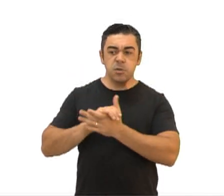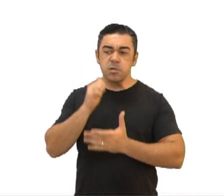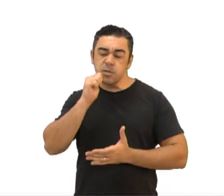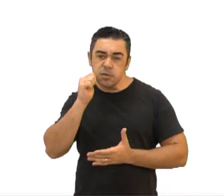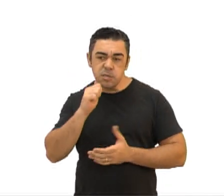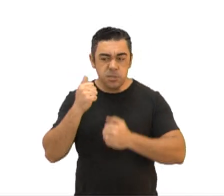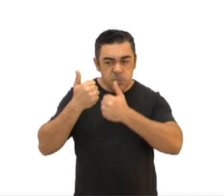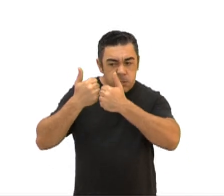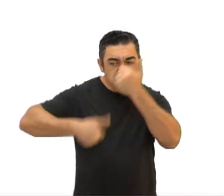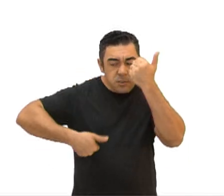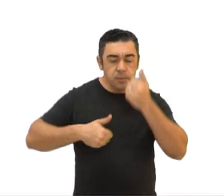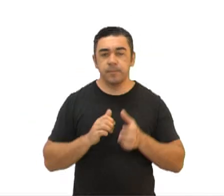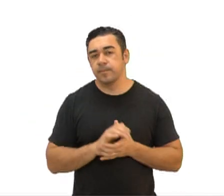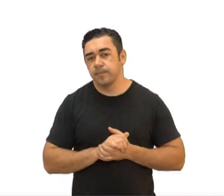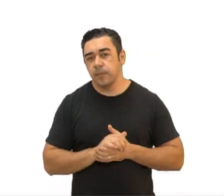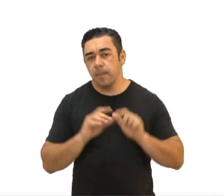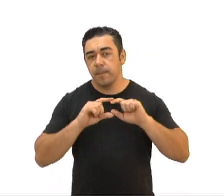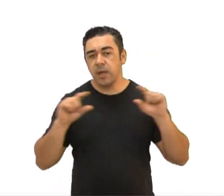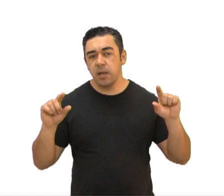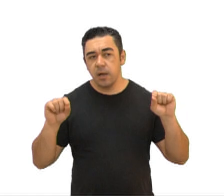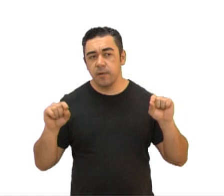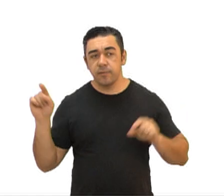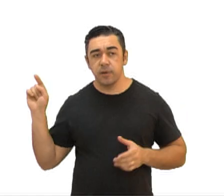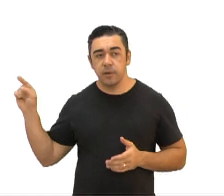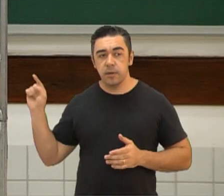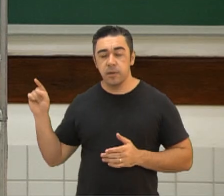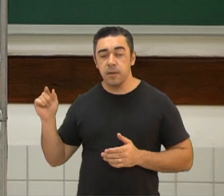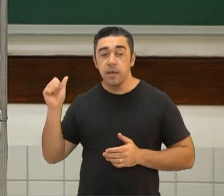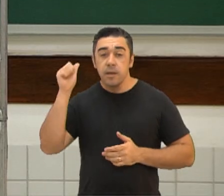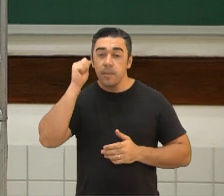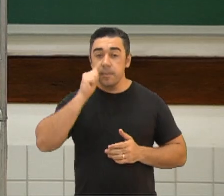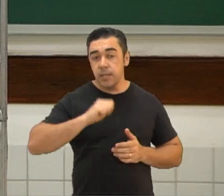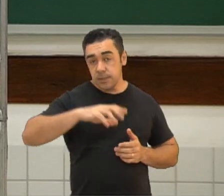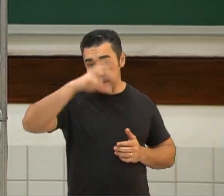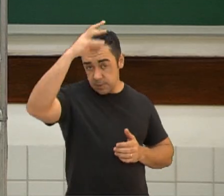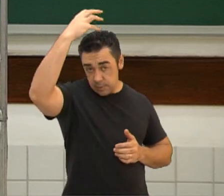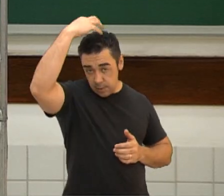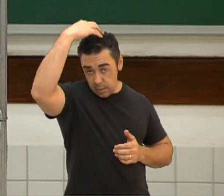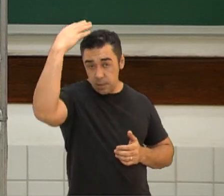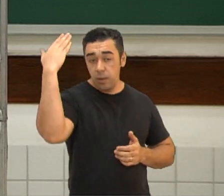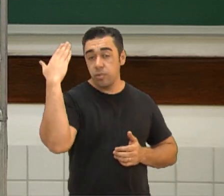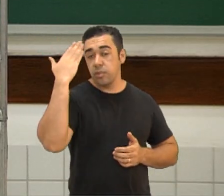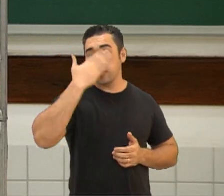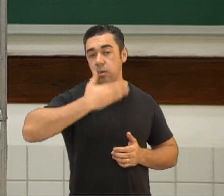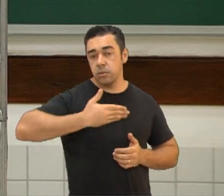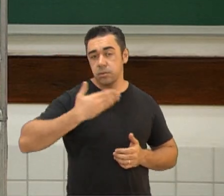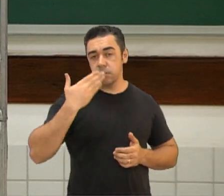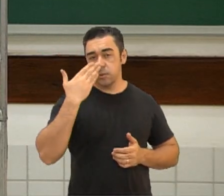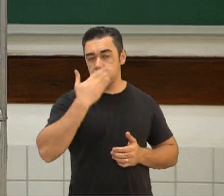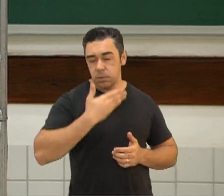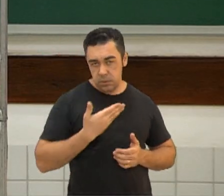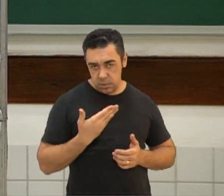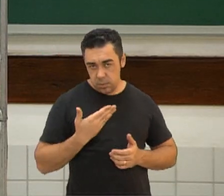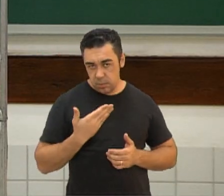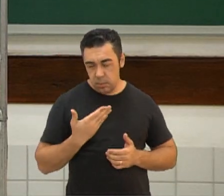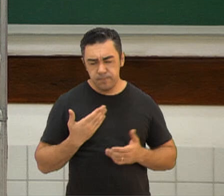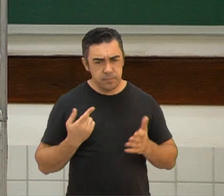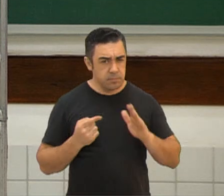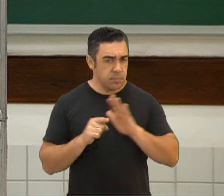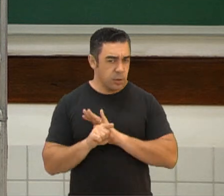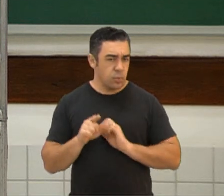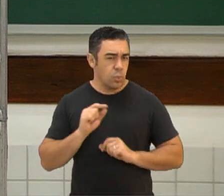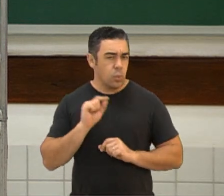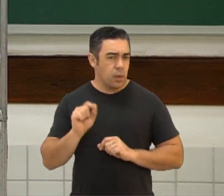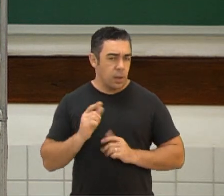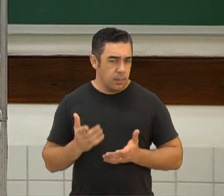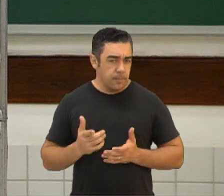quis se vingar. E aí, a palavra em destaque é princesa doce, né? A expressão em destaque para vocês agora descobrirem se nós